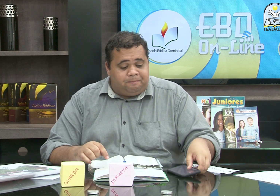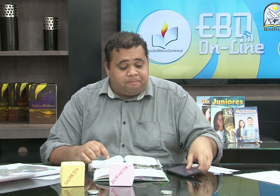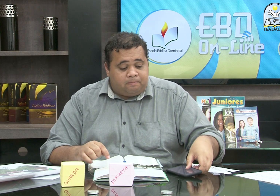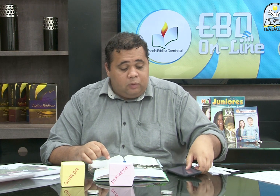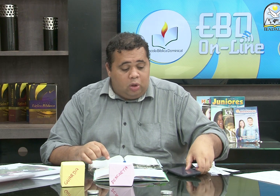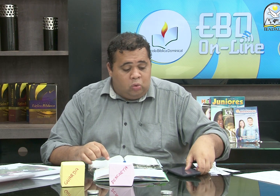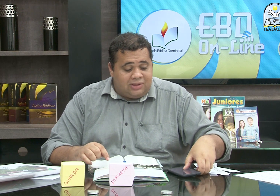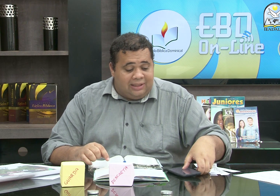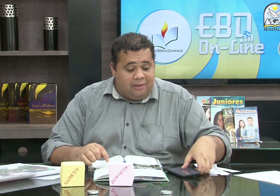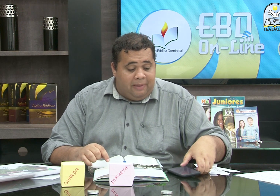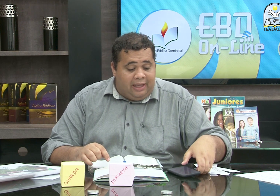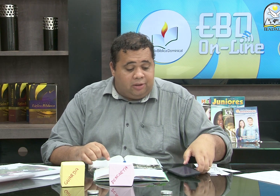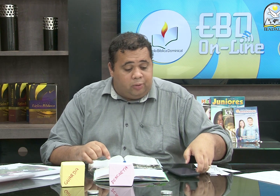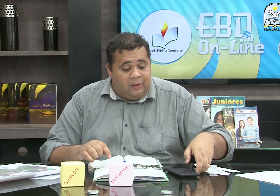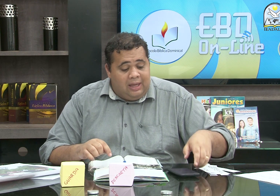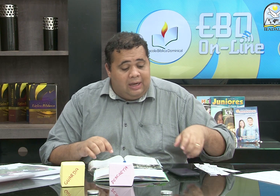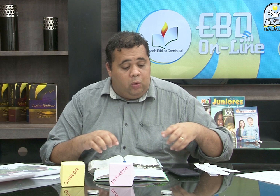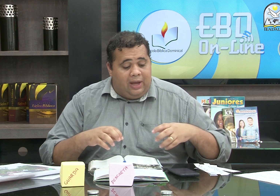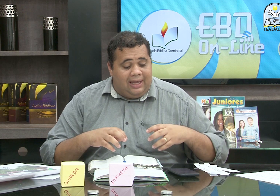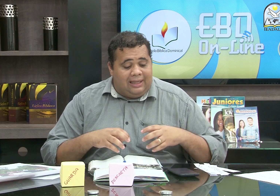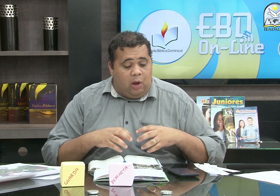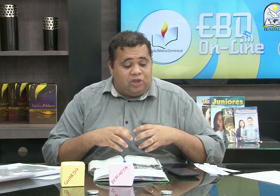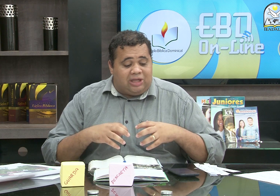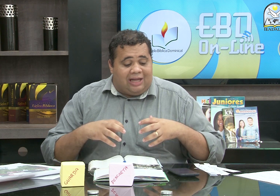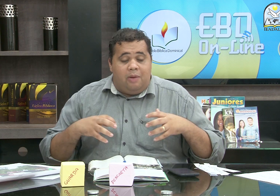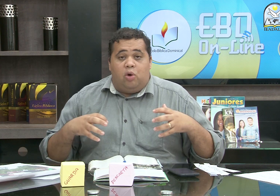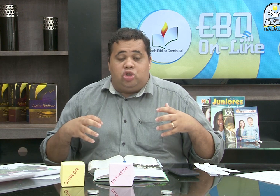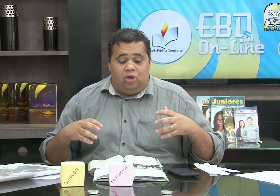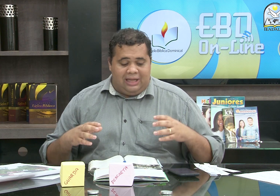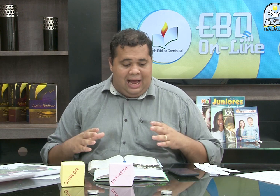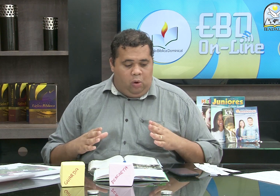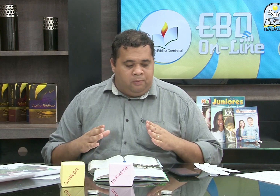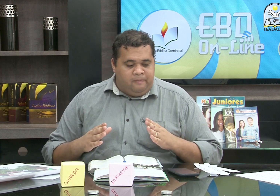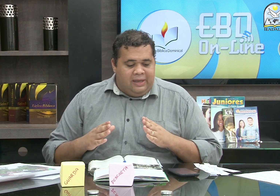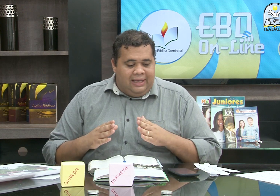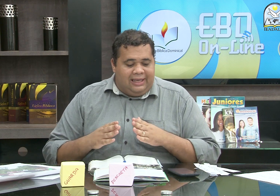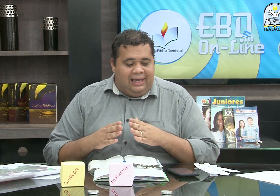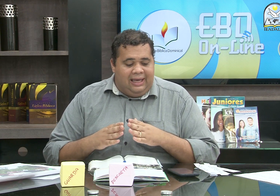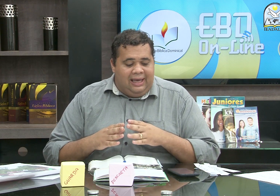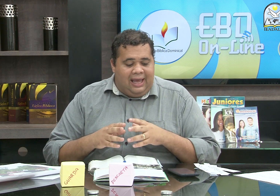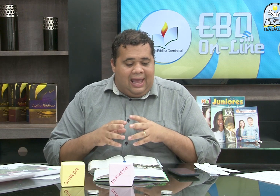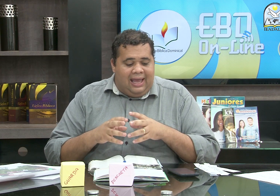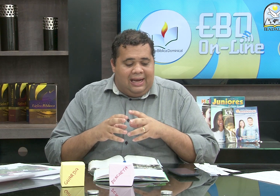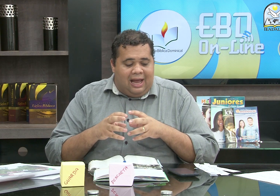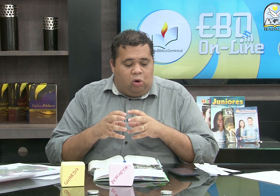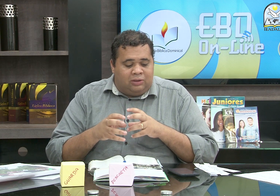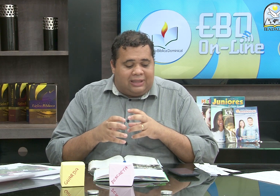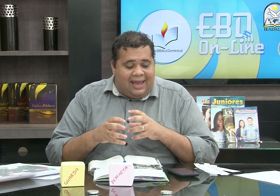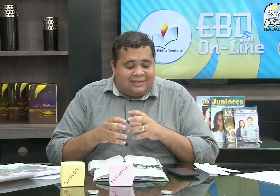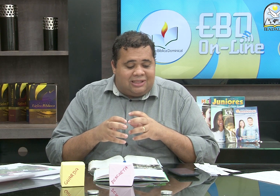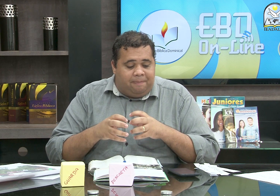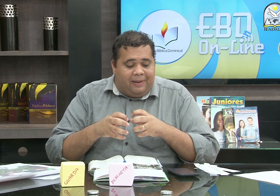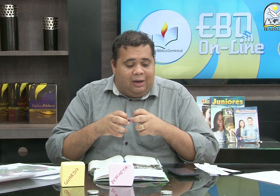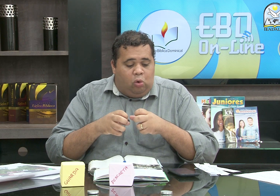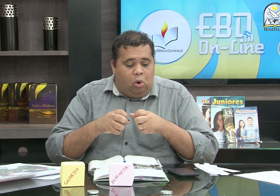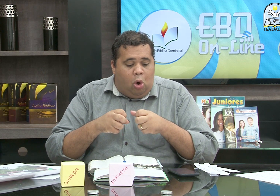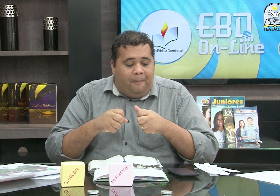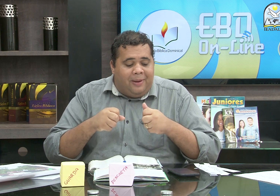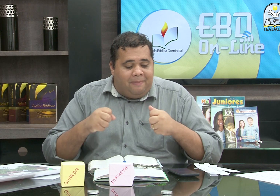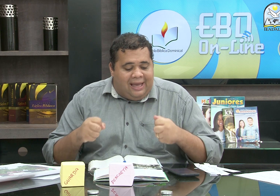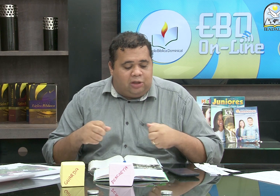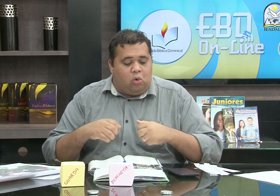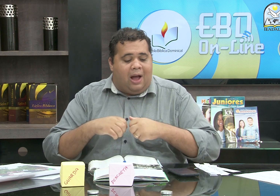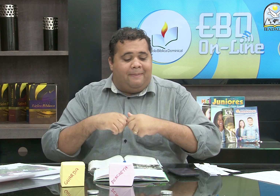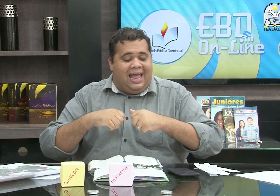uma um sentimento não é é um estado emocional que ele acontece pelo